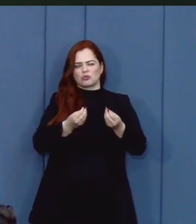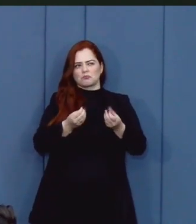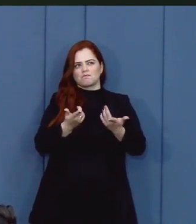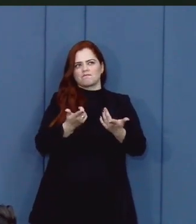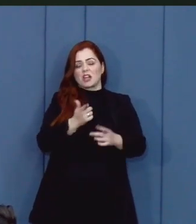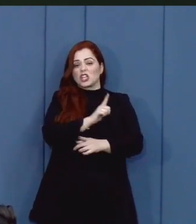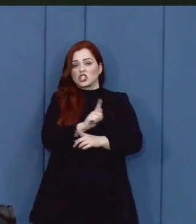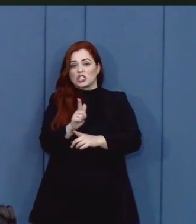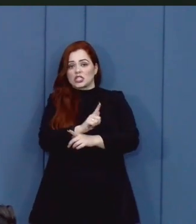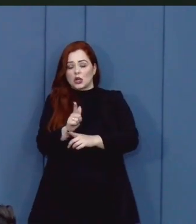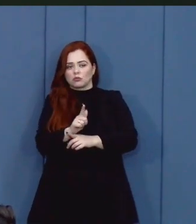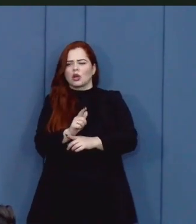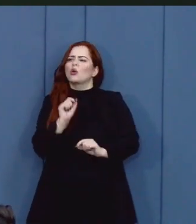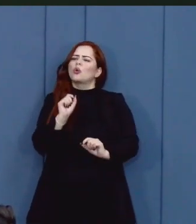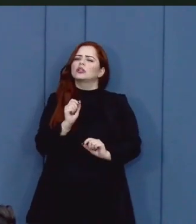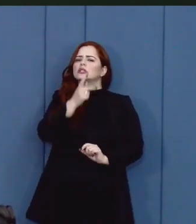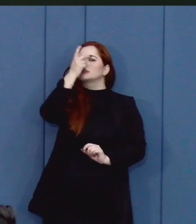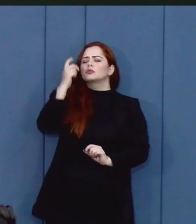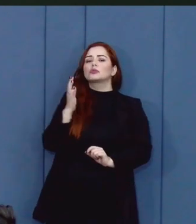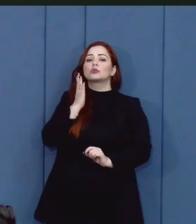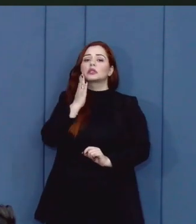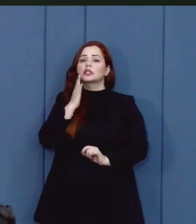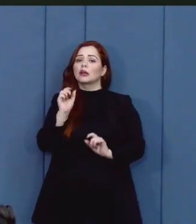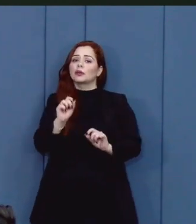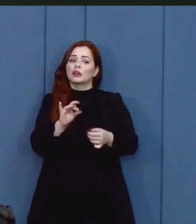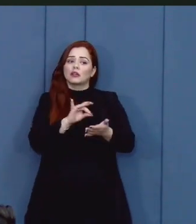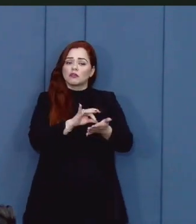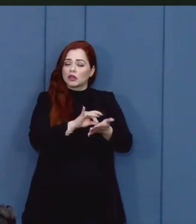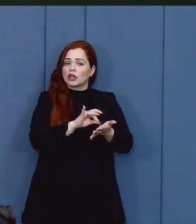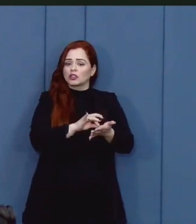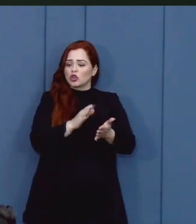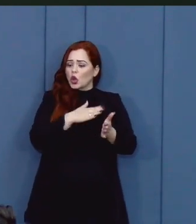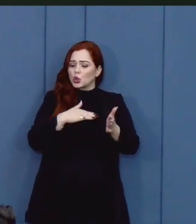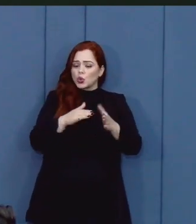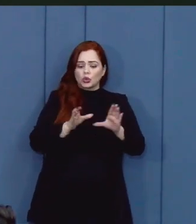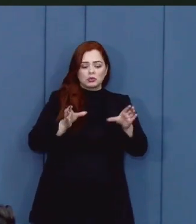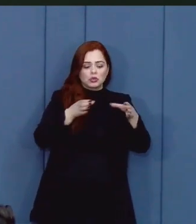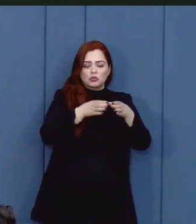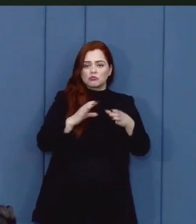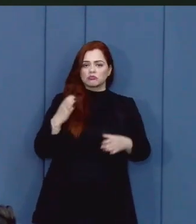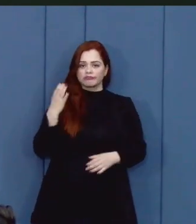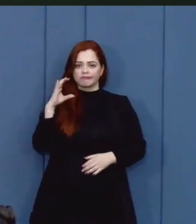E o que as pessoas não sabem muitas vezes é que esses comitês científicos, eles